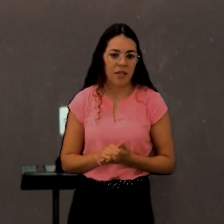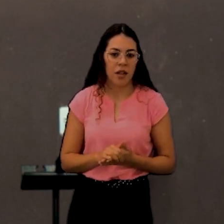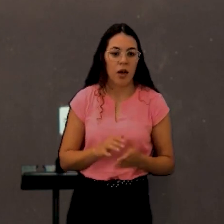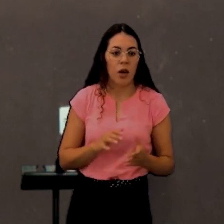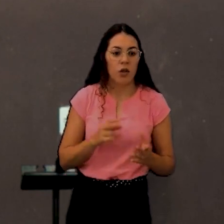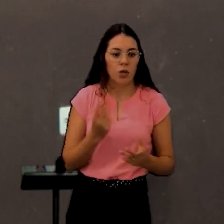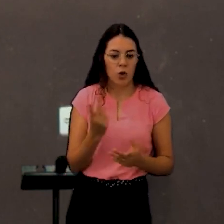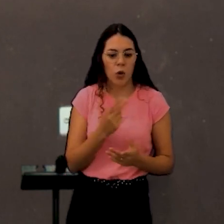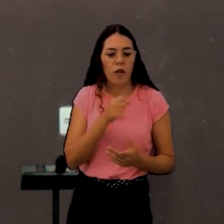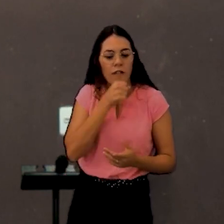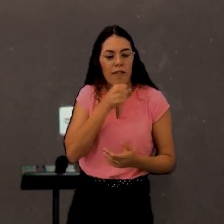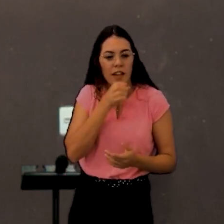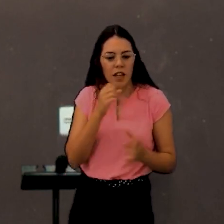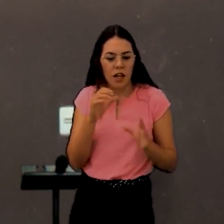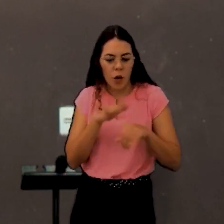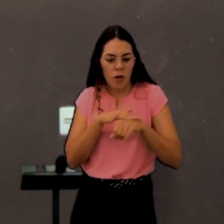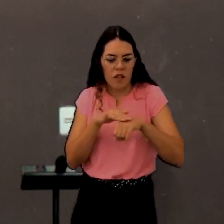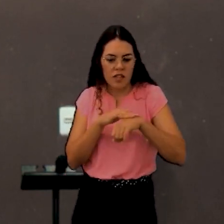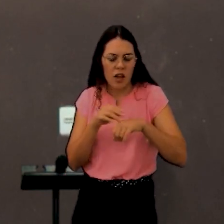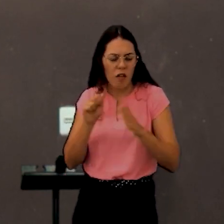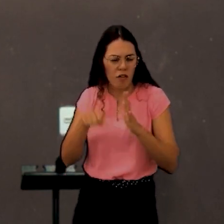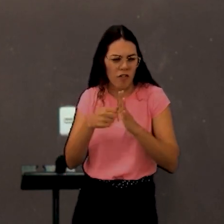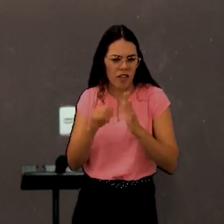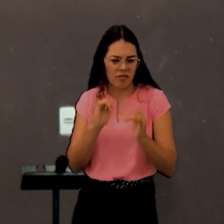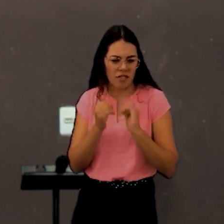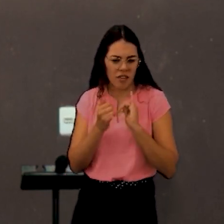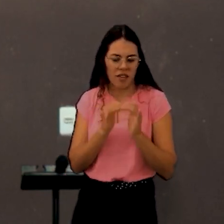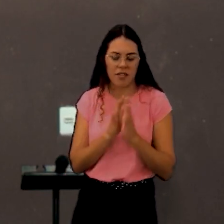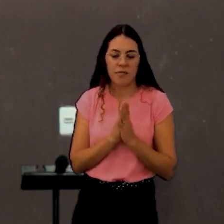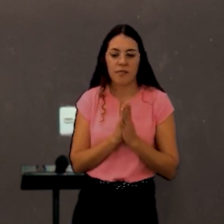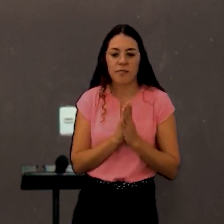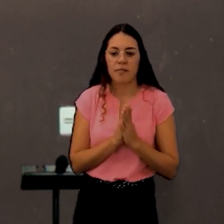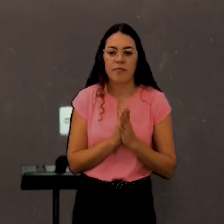Duas senhorinhas conversando, né? É um vídeo aí de internet.